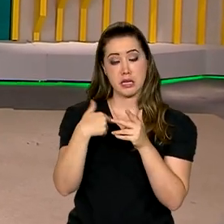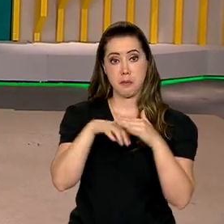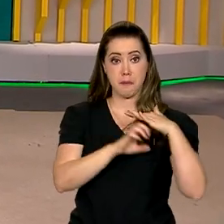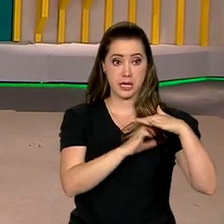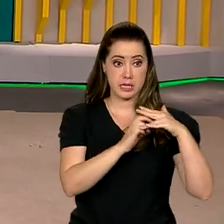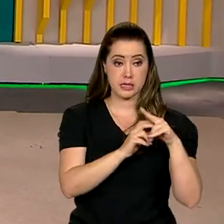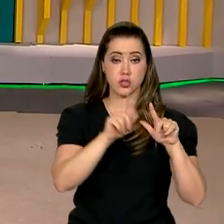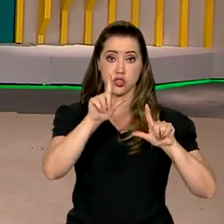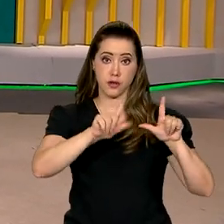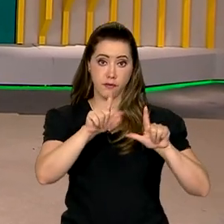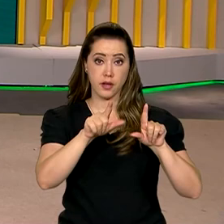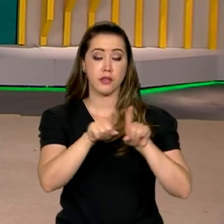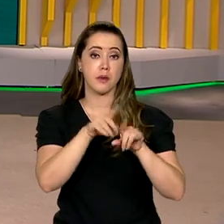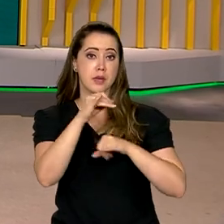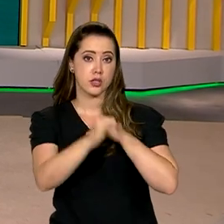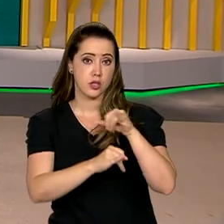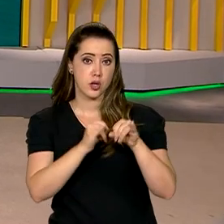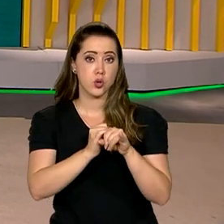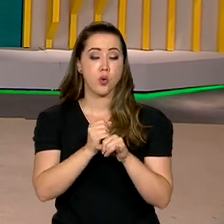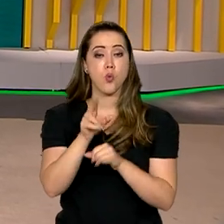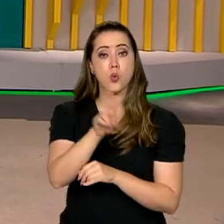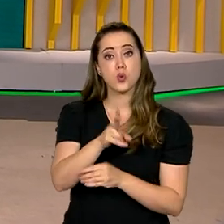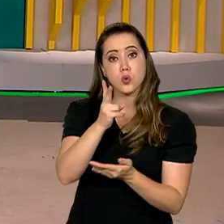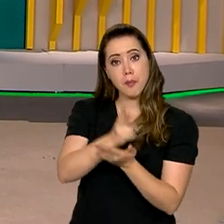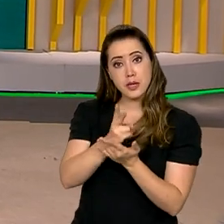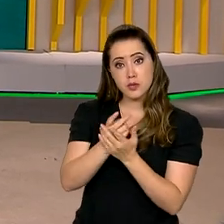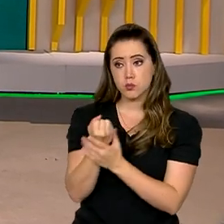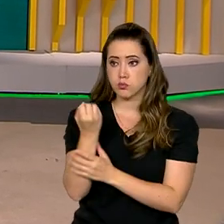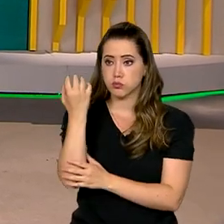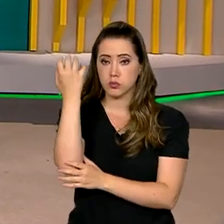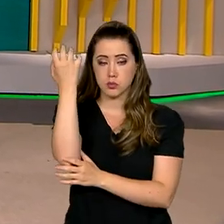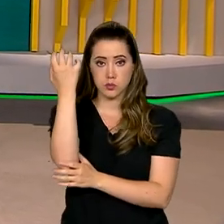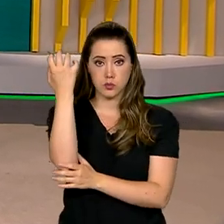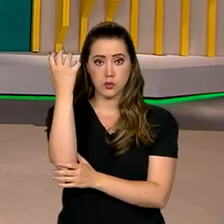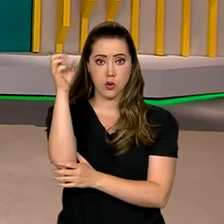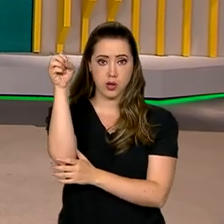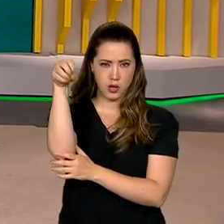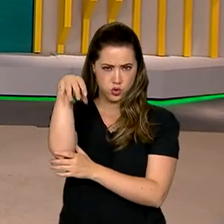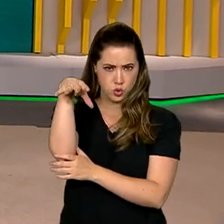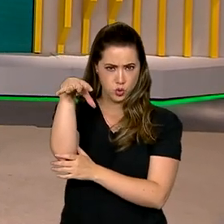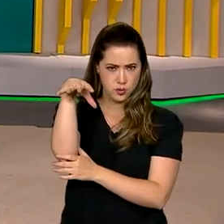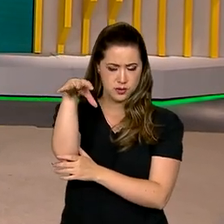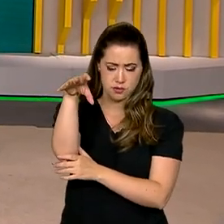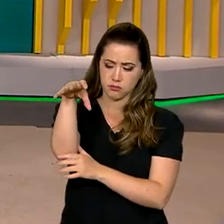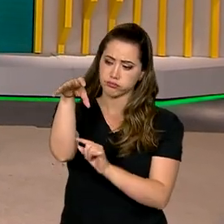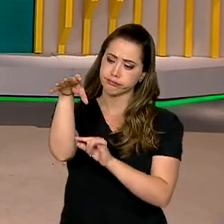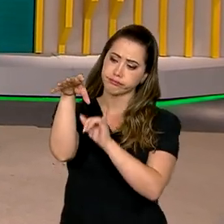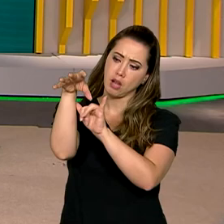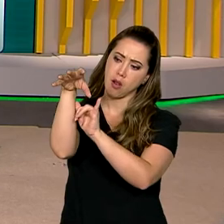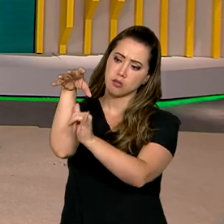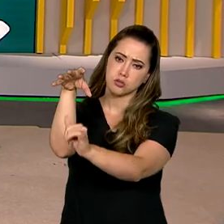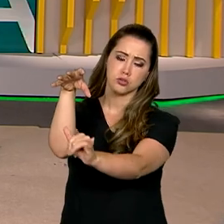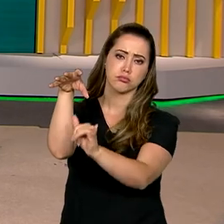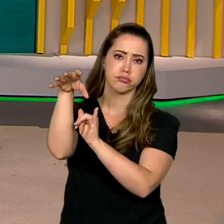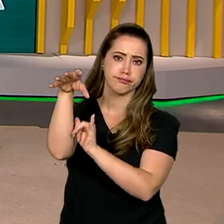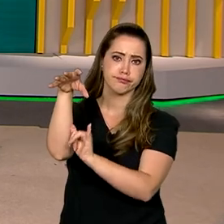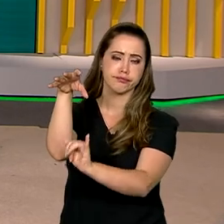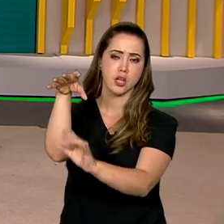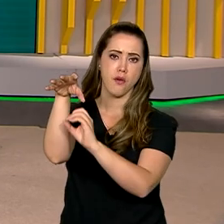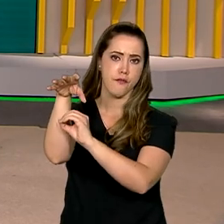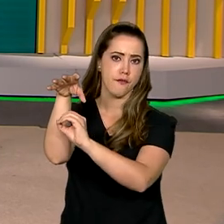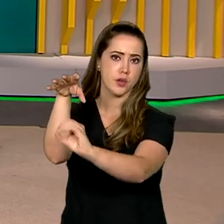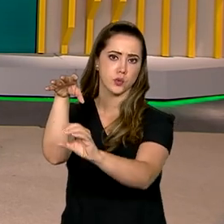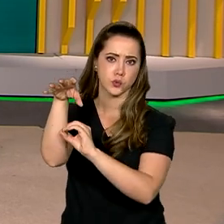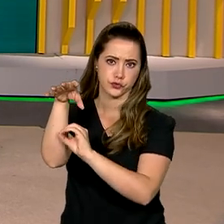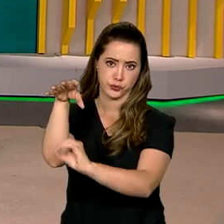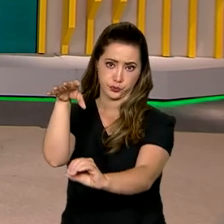por assinatura, compartilhem o mesmo equipamento. É, Roberto, a portaria que viabiliza a medida foi assinada pelos Ministérios